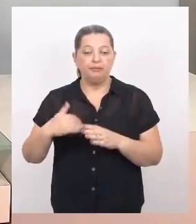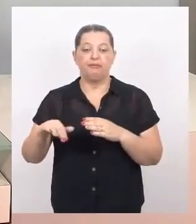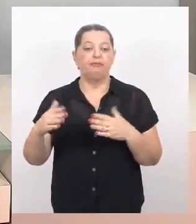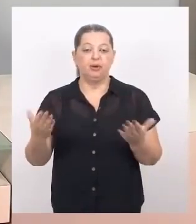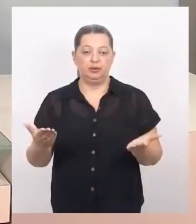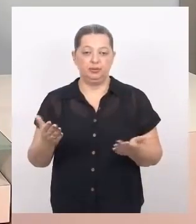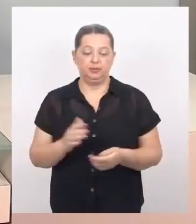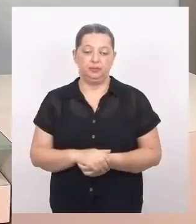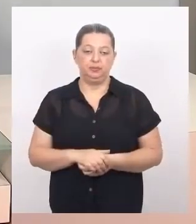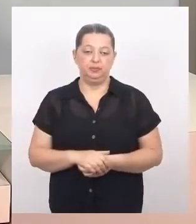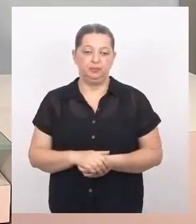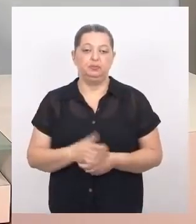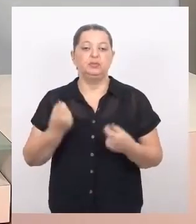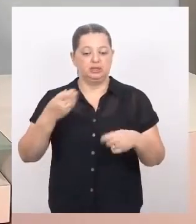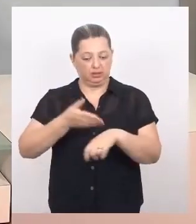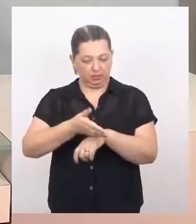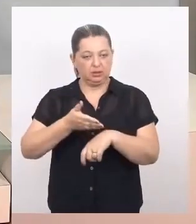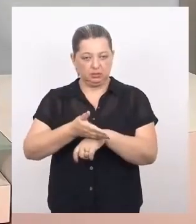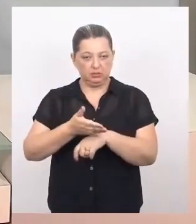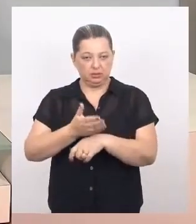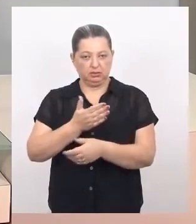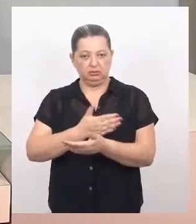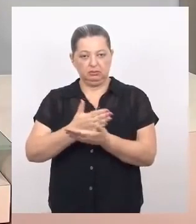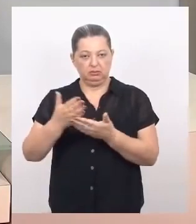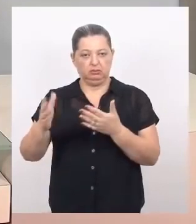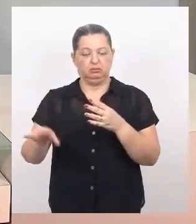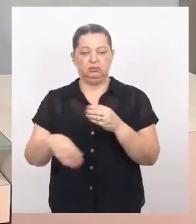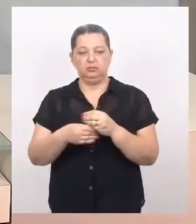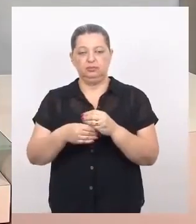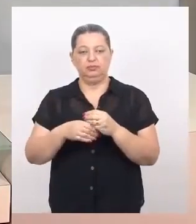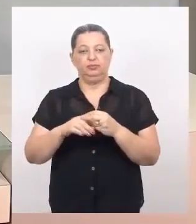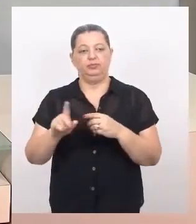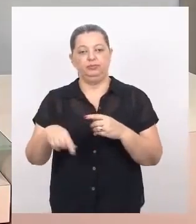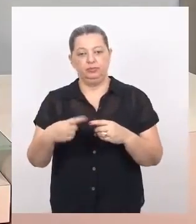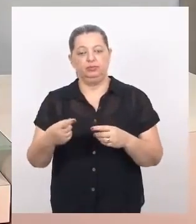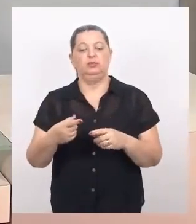Para ela não participar da atribuição inicial e depois essa atribuição cair, eu ter